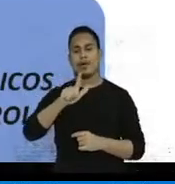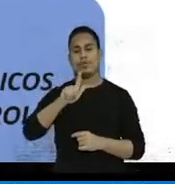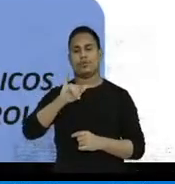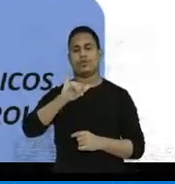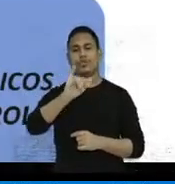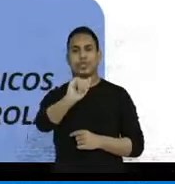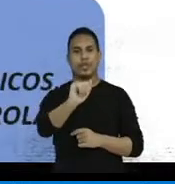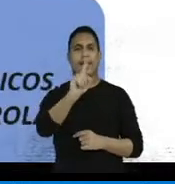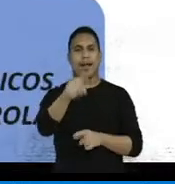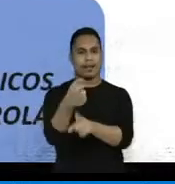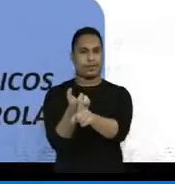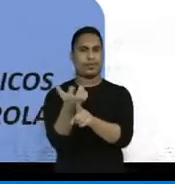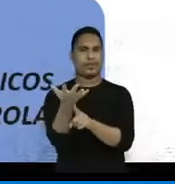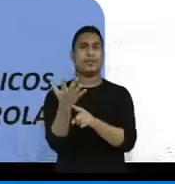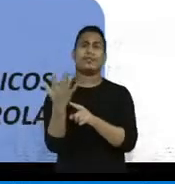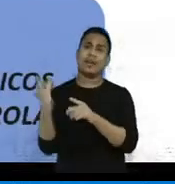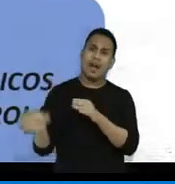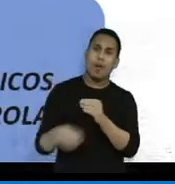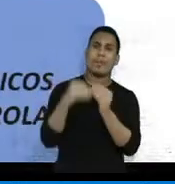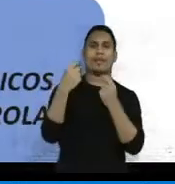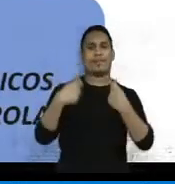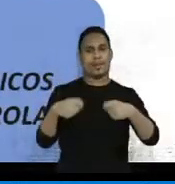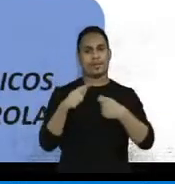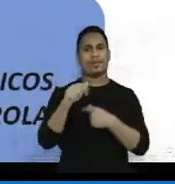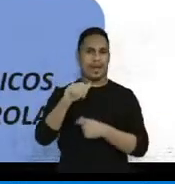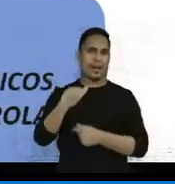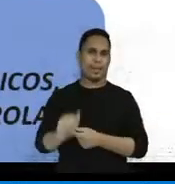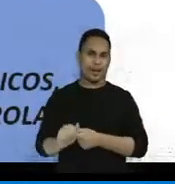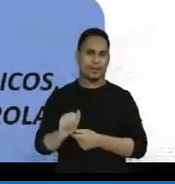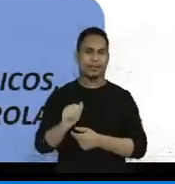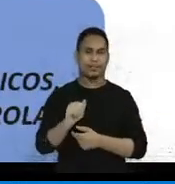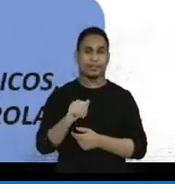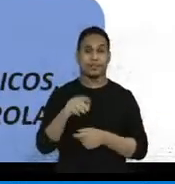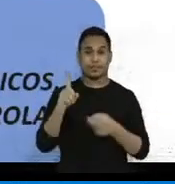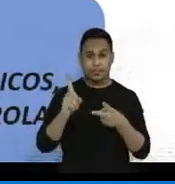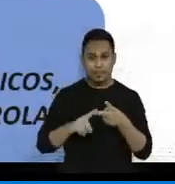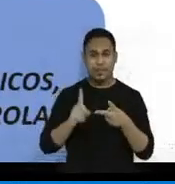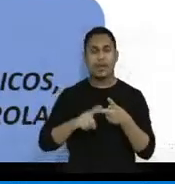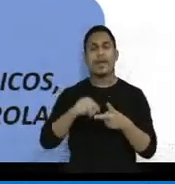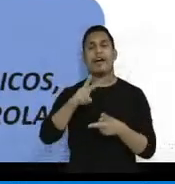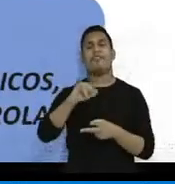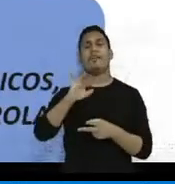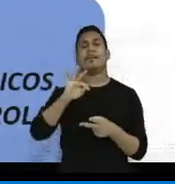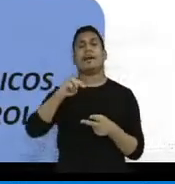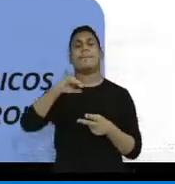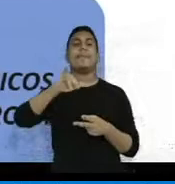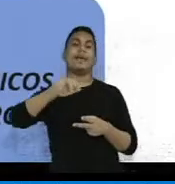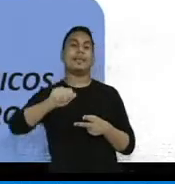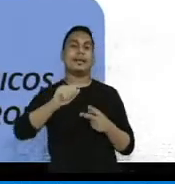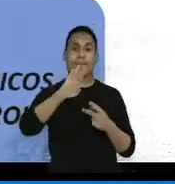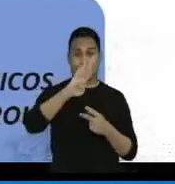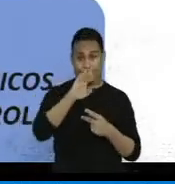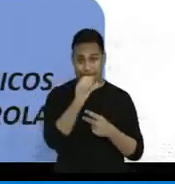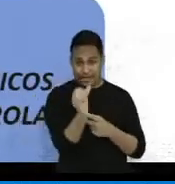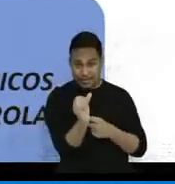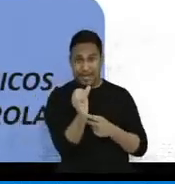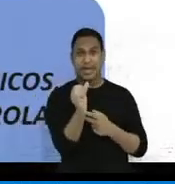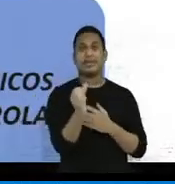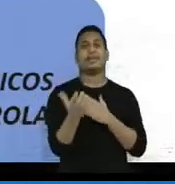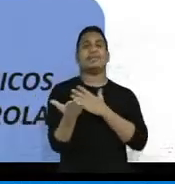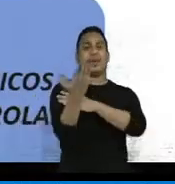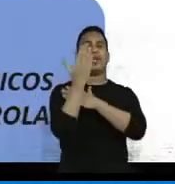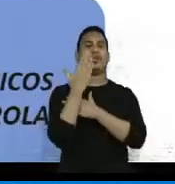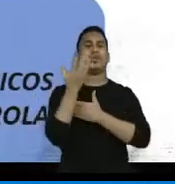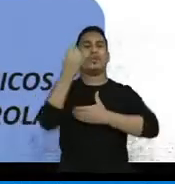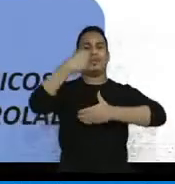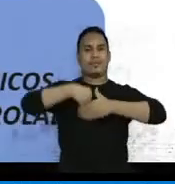muito importante para isso, porque ela ajuda o cérebro a produzir GABA. Então, nós temos que incluir alimentos ricos em